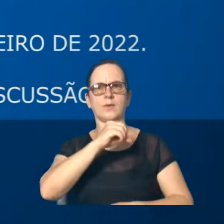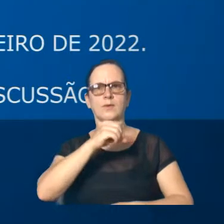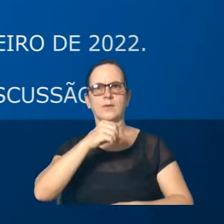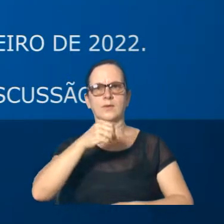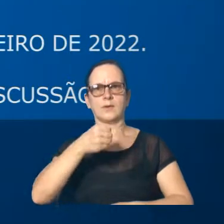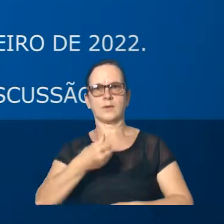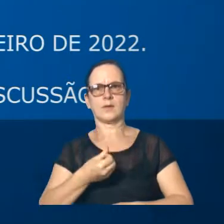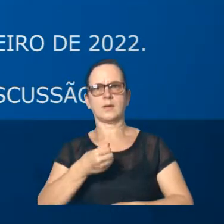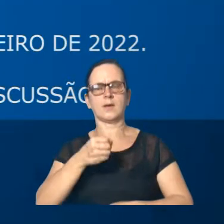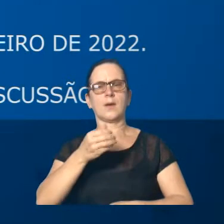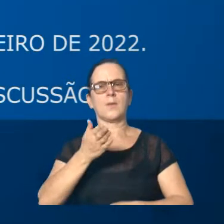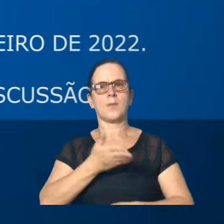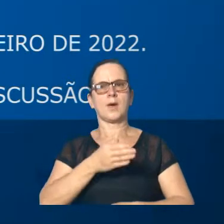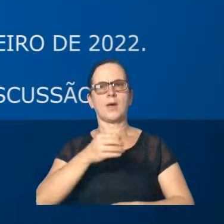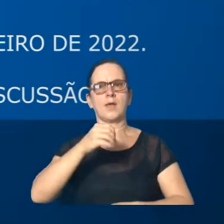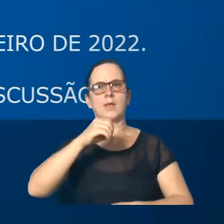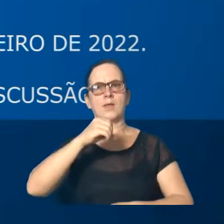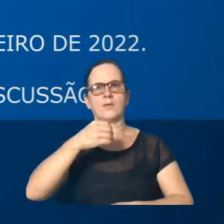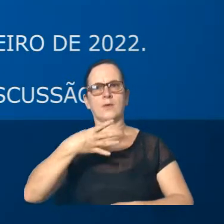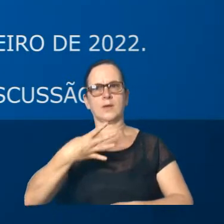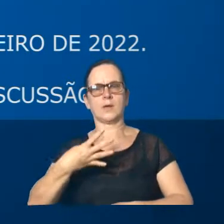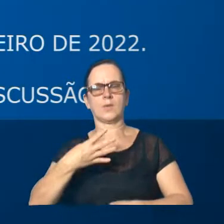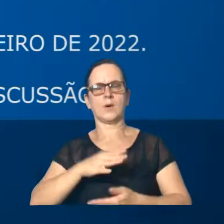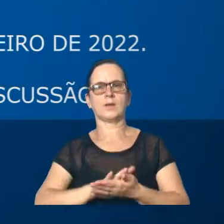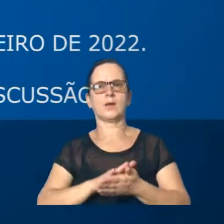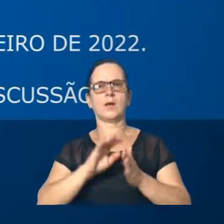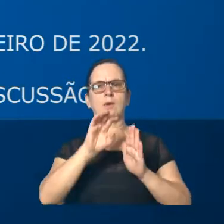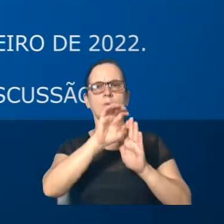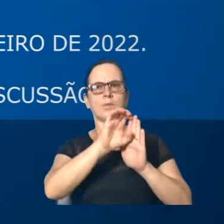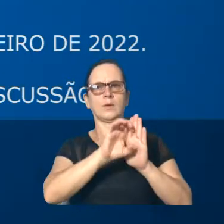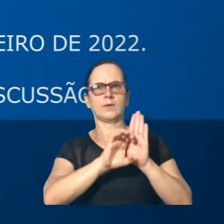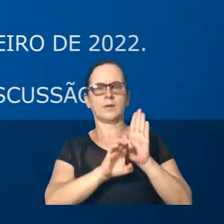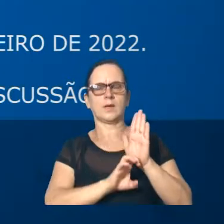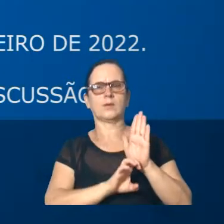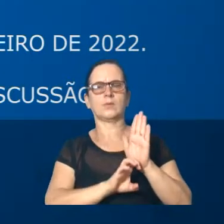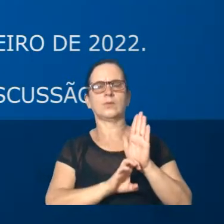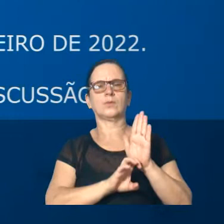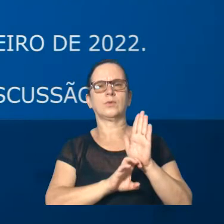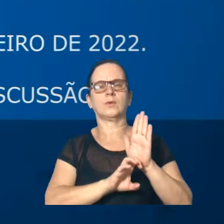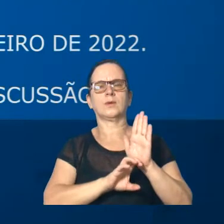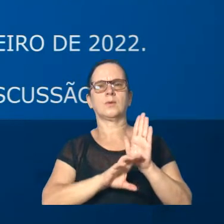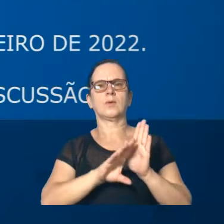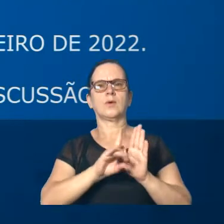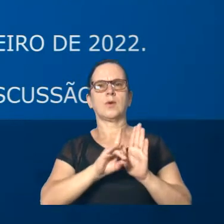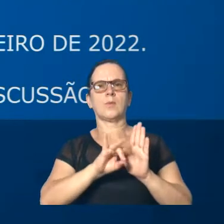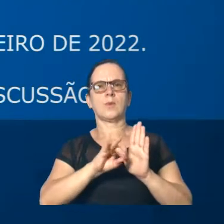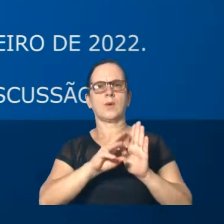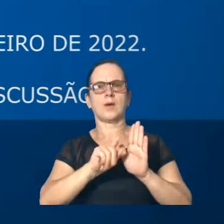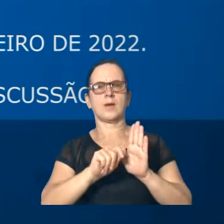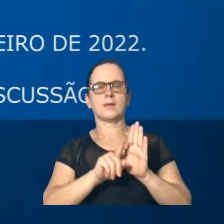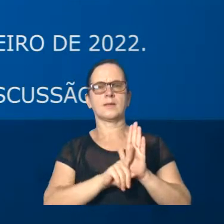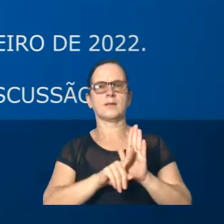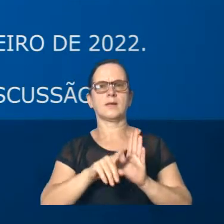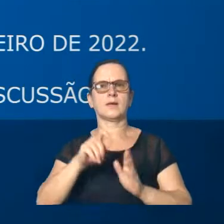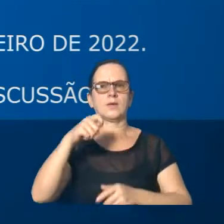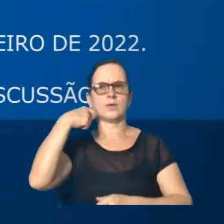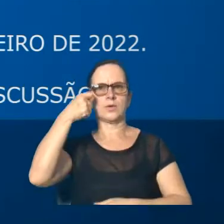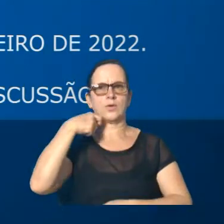8.906/94, Estatuto da Advocacia e a Ordem dos Advogados do Brasil, e da Lei Federal número